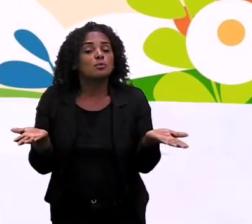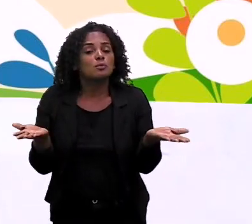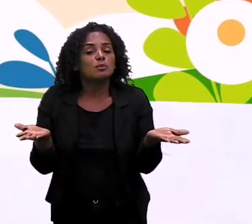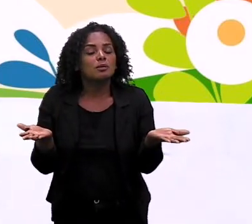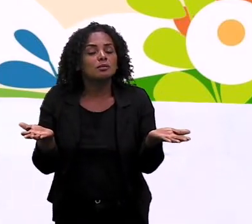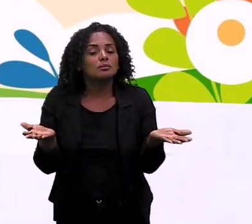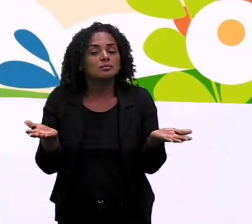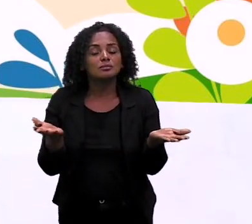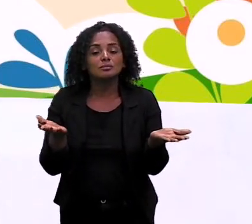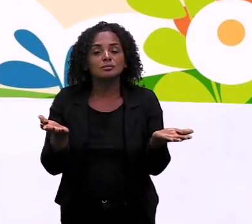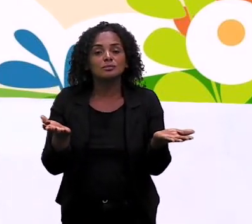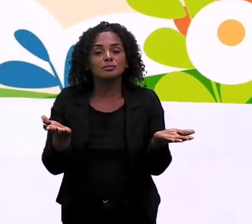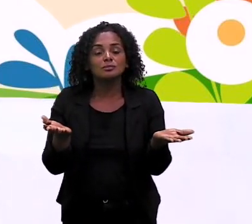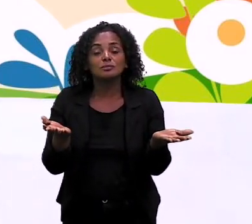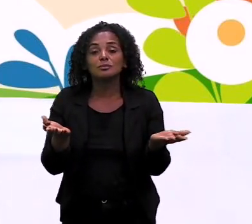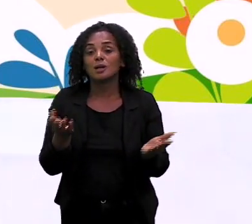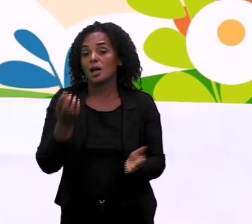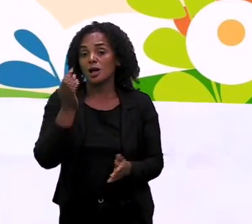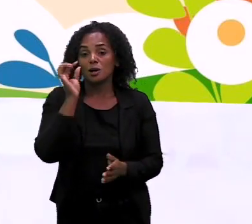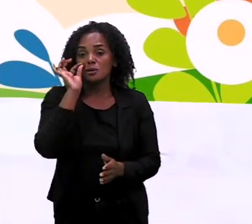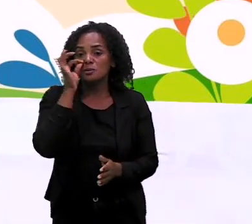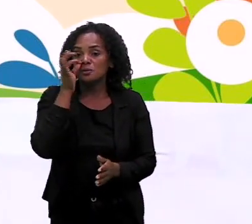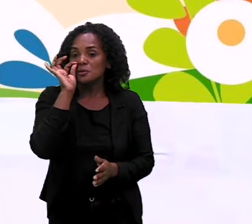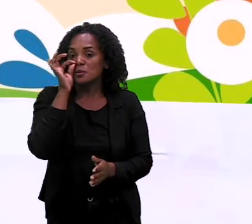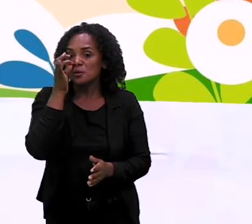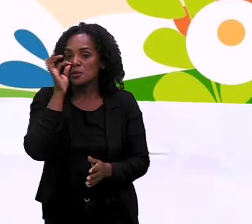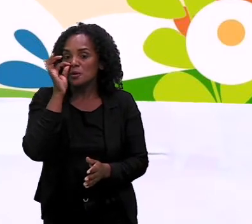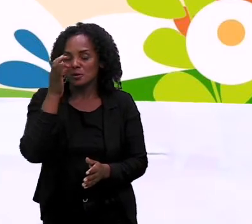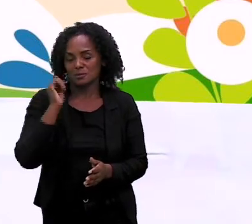Vamos fazer agora o rosa.